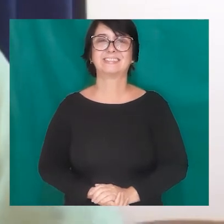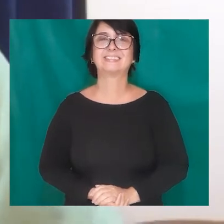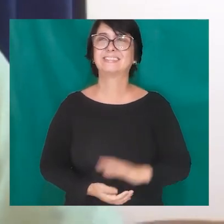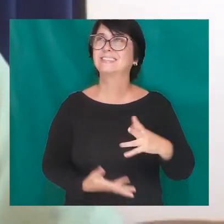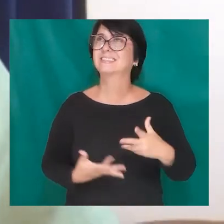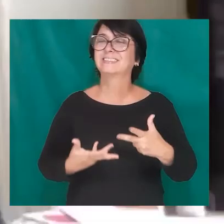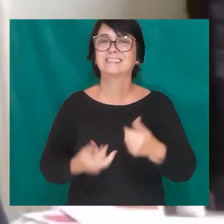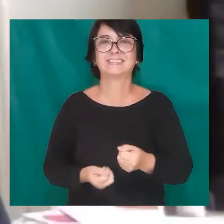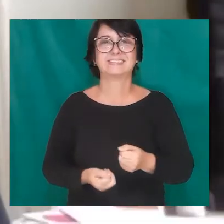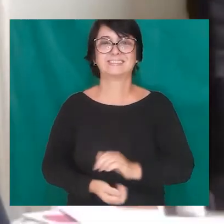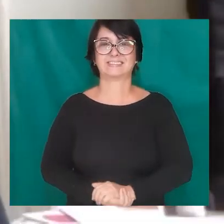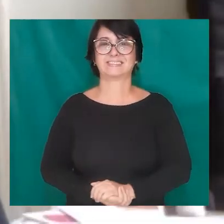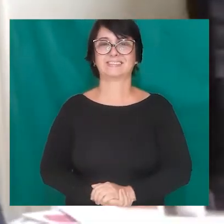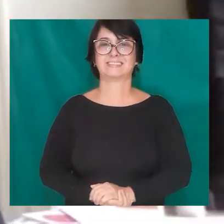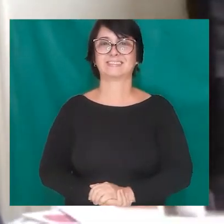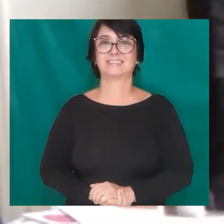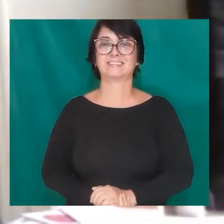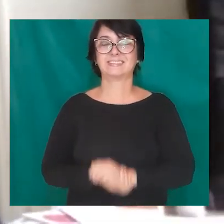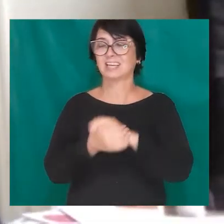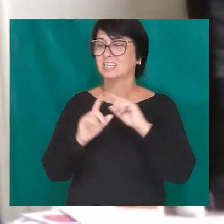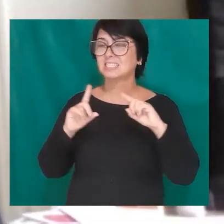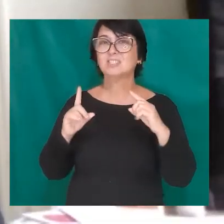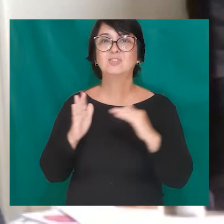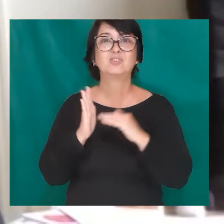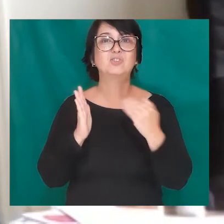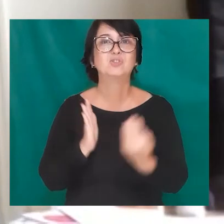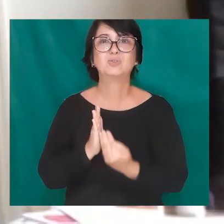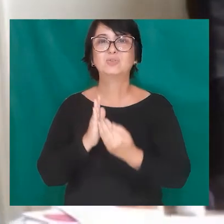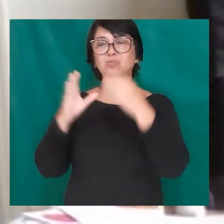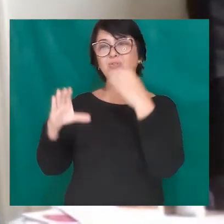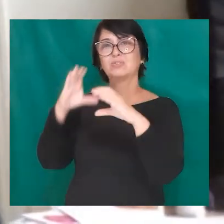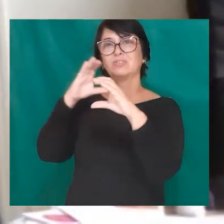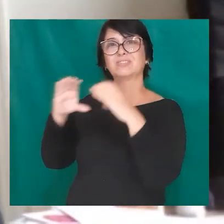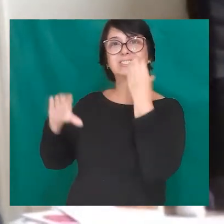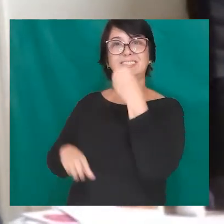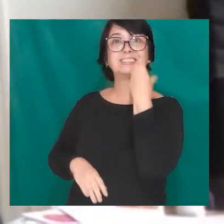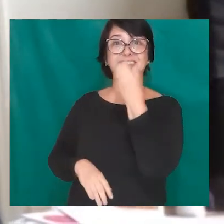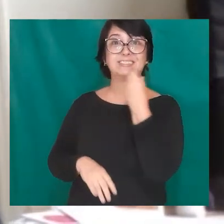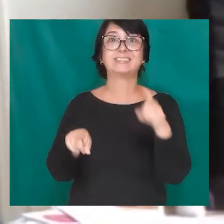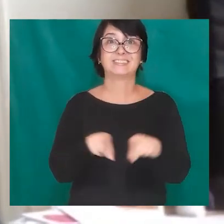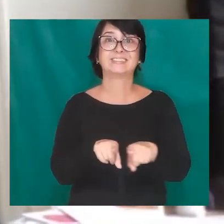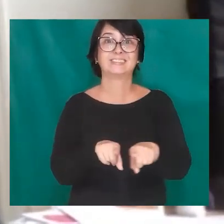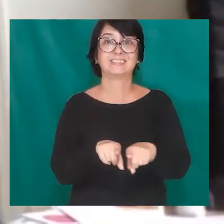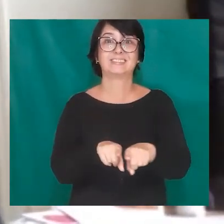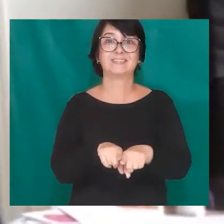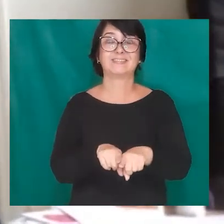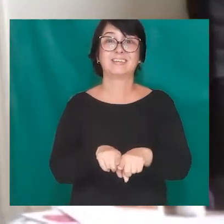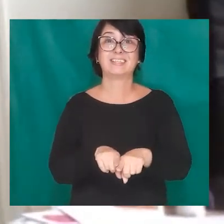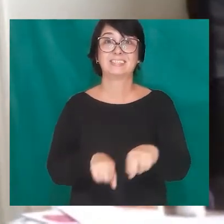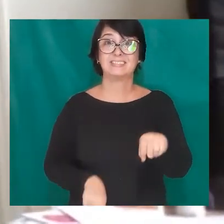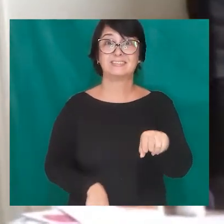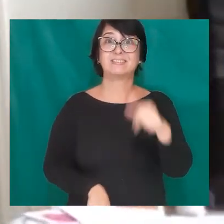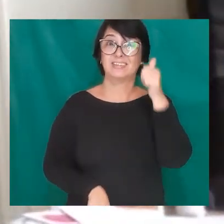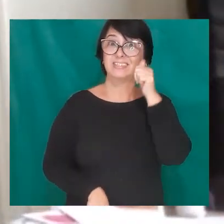também, os instrumentos todos, o canto, olha, o canto a gente tem muita procura, e as minhas filhas, é bom que as minhas